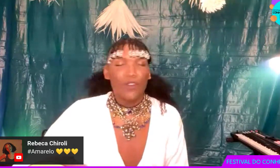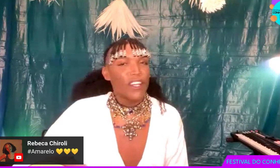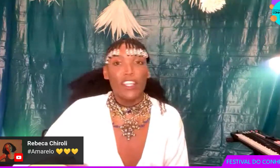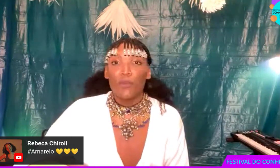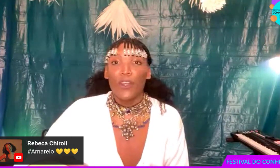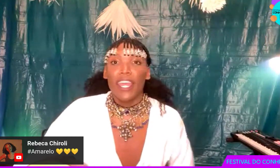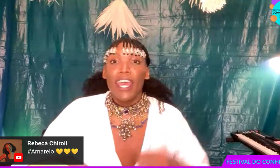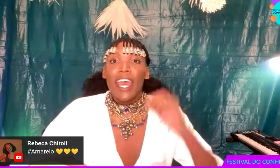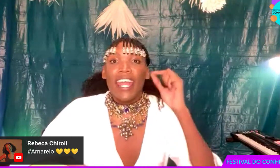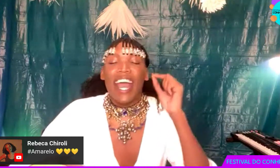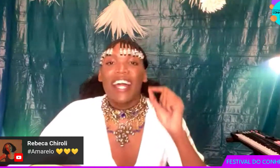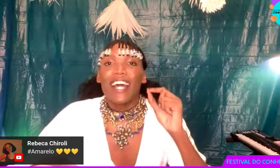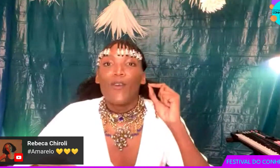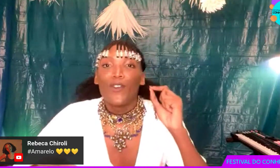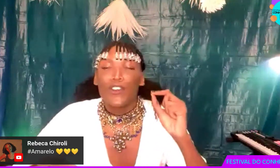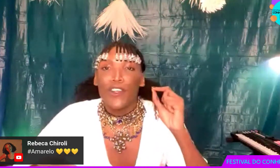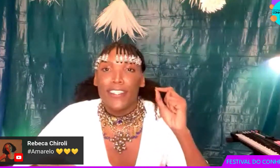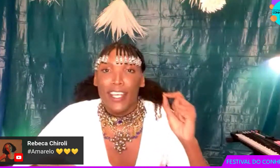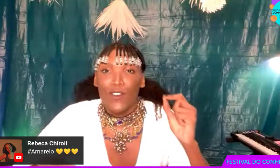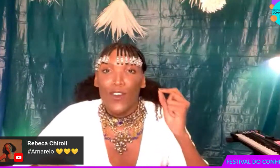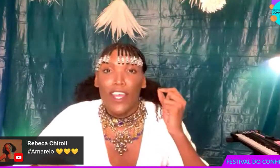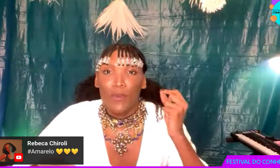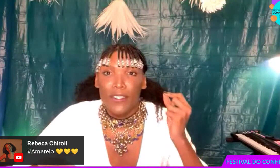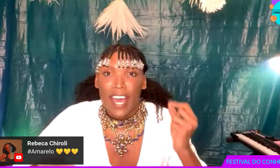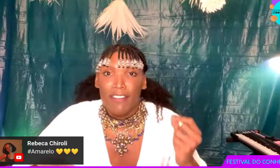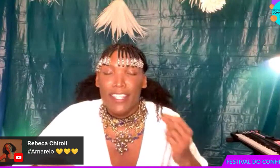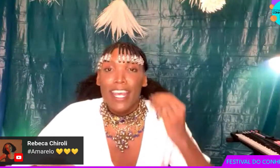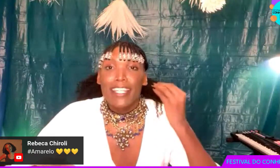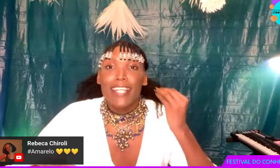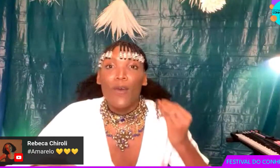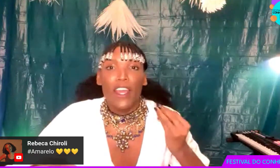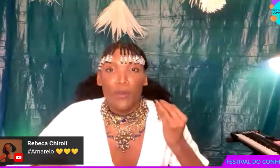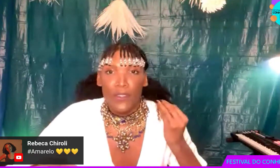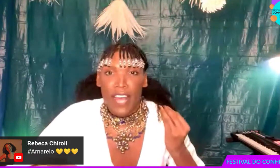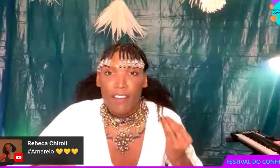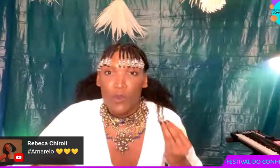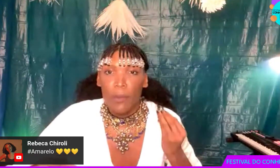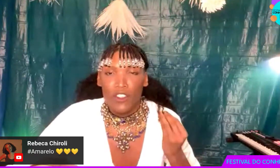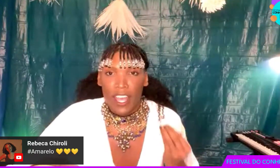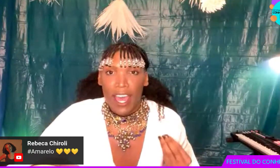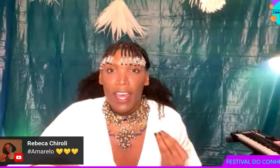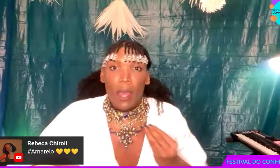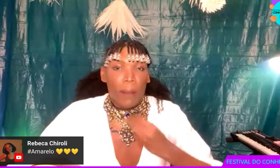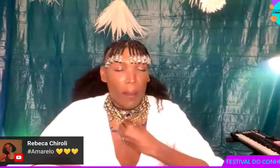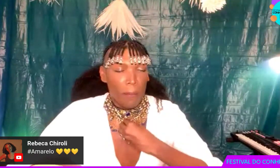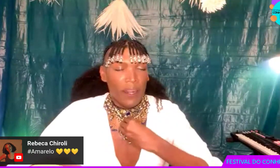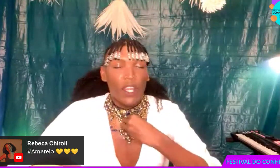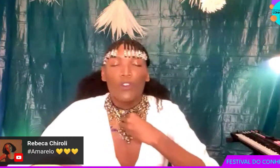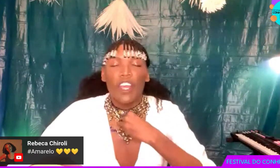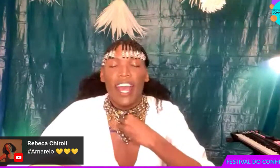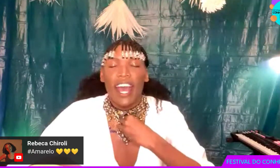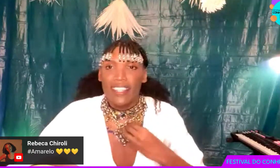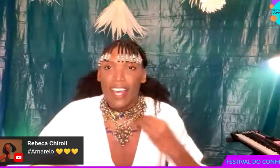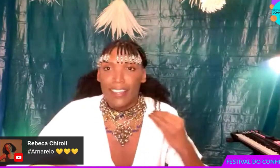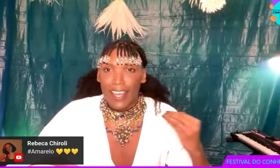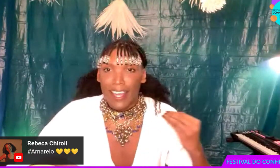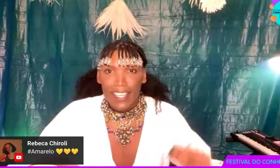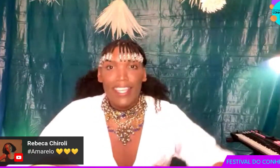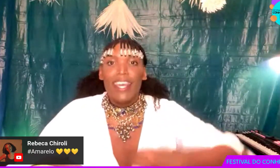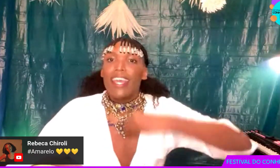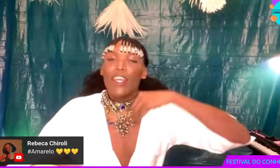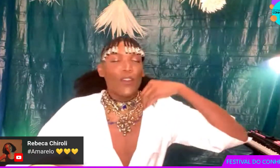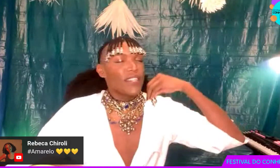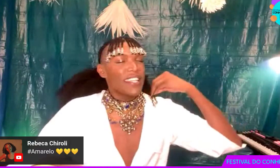e sou muito feliz porque cada um de vocês foram responsáveis, são responsáveis por me chegar, para que eu chegasse